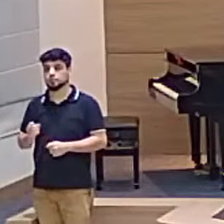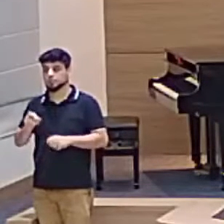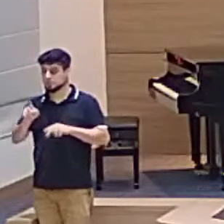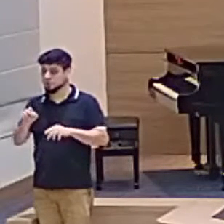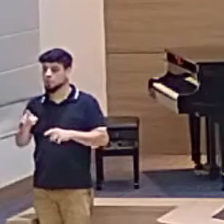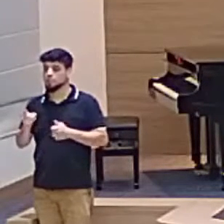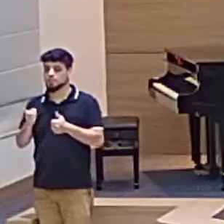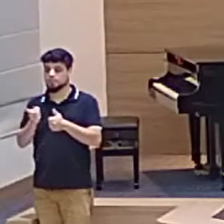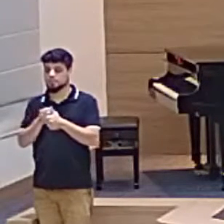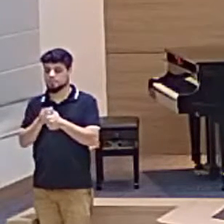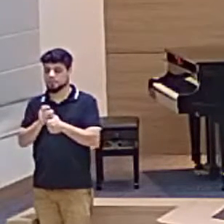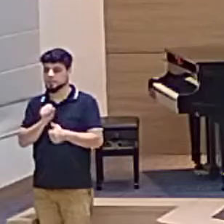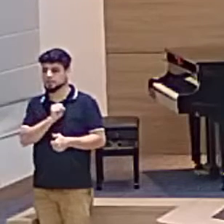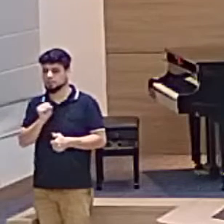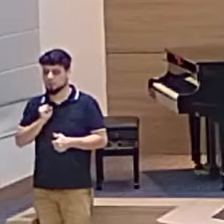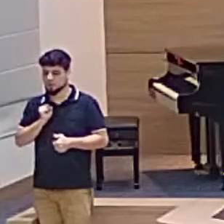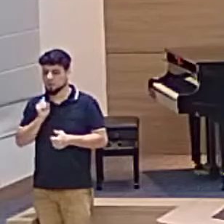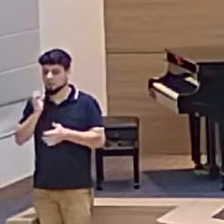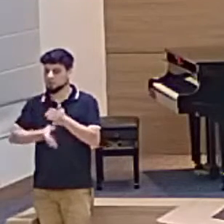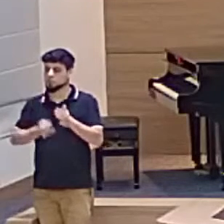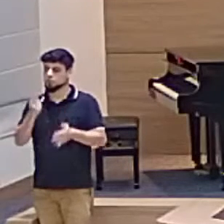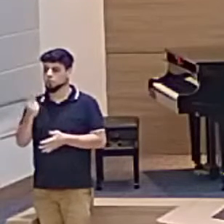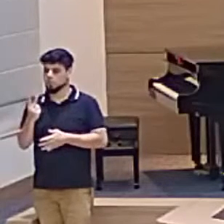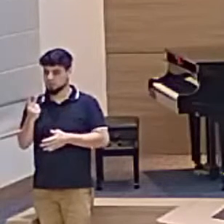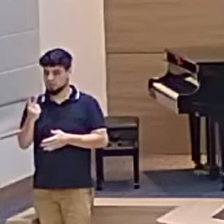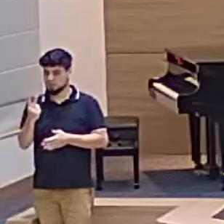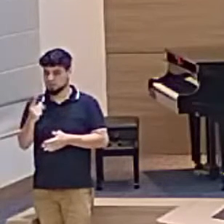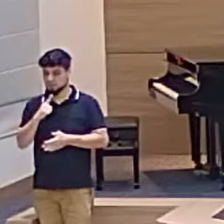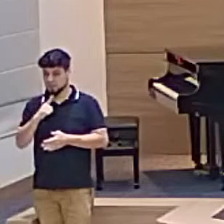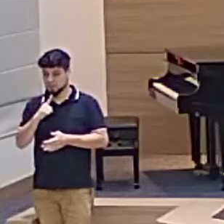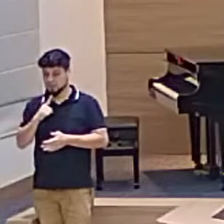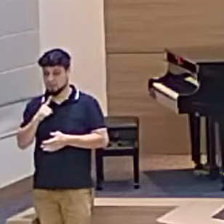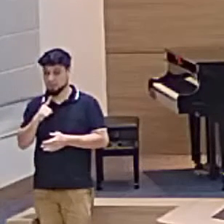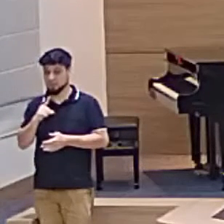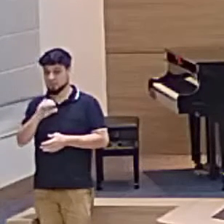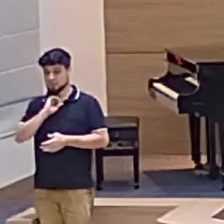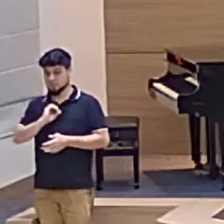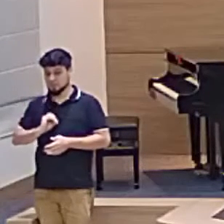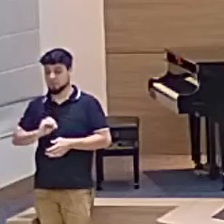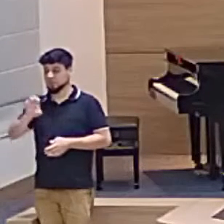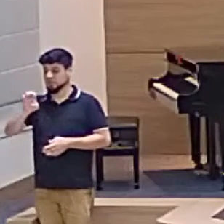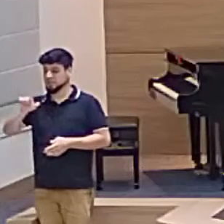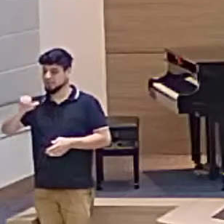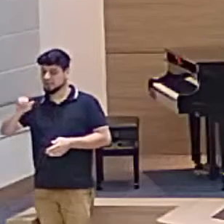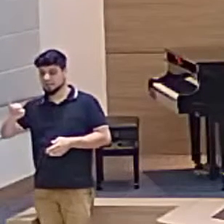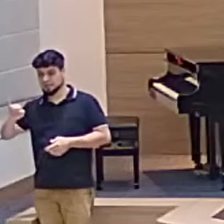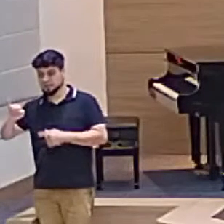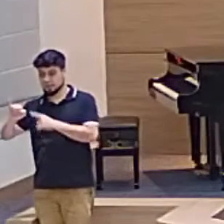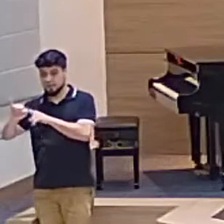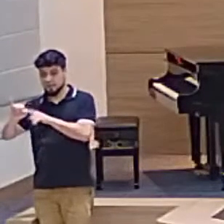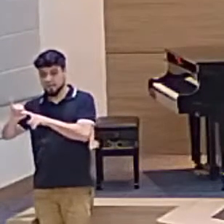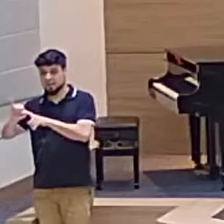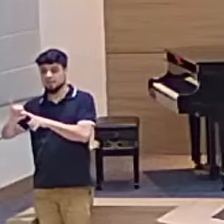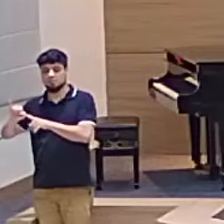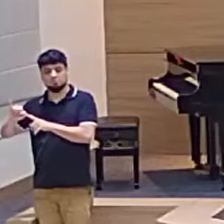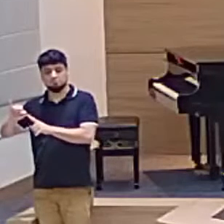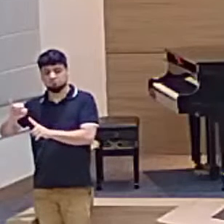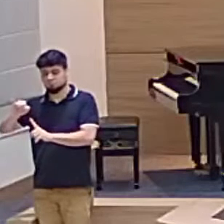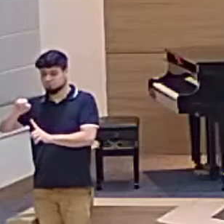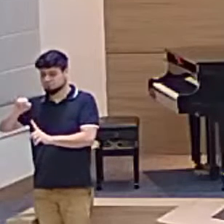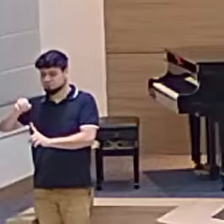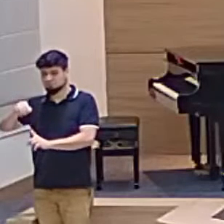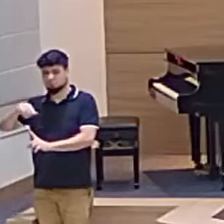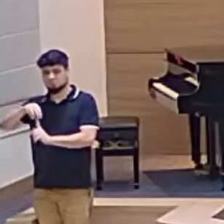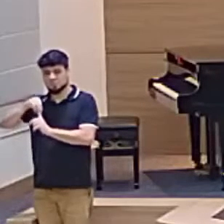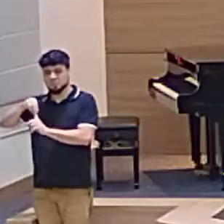2 nós temos um profeta ou melhor um sacerdote chamado ele e se ele era o melhor Pastor de Israel ele